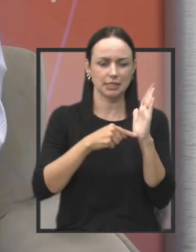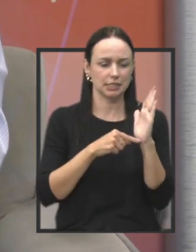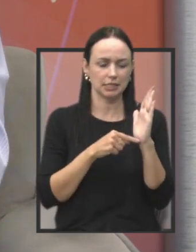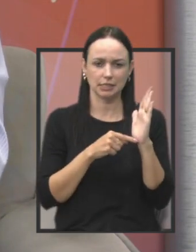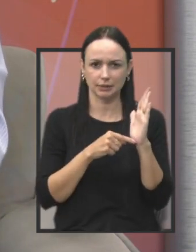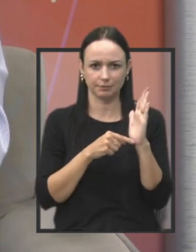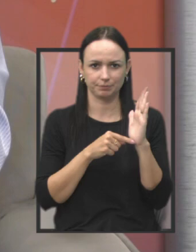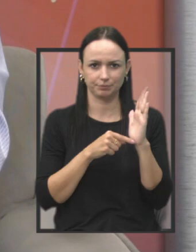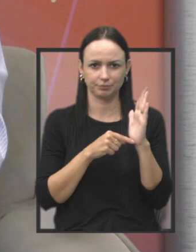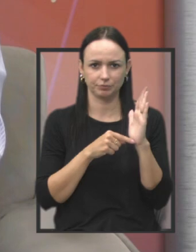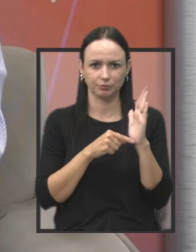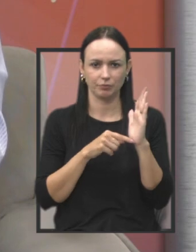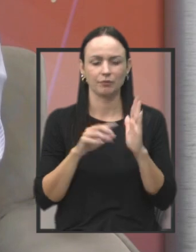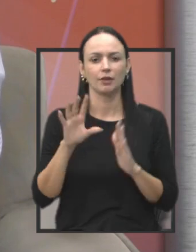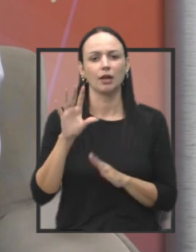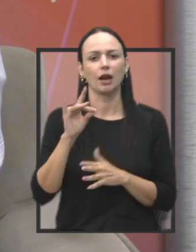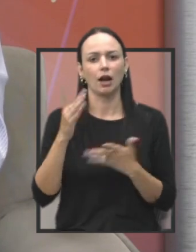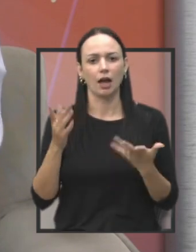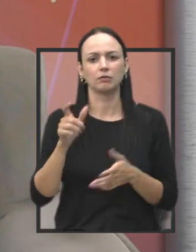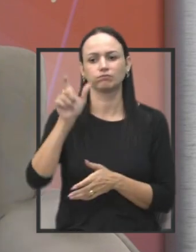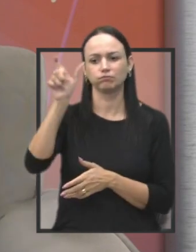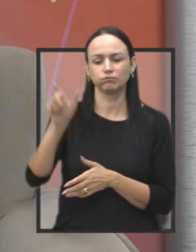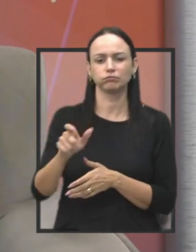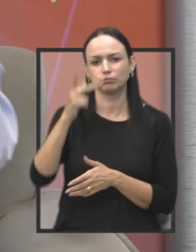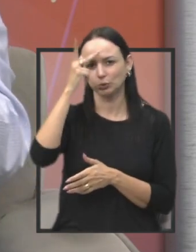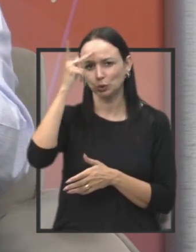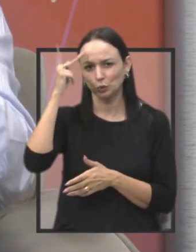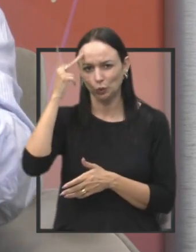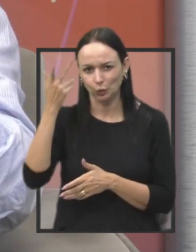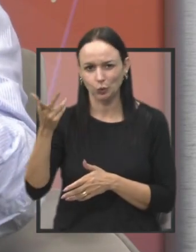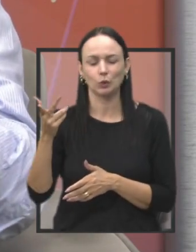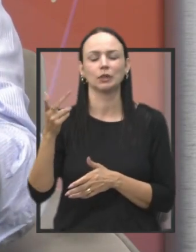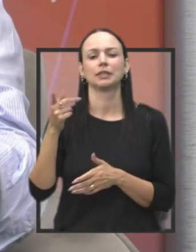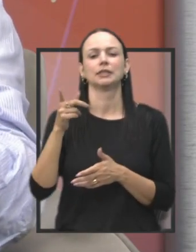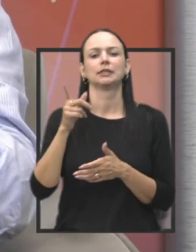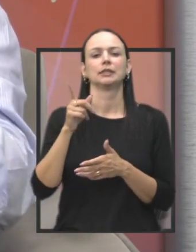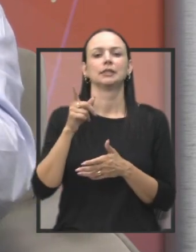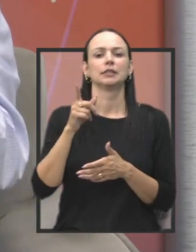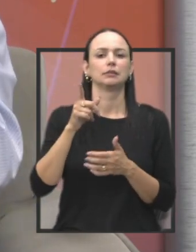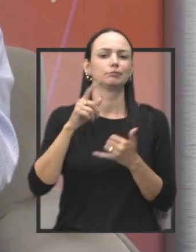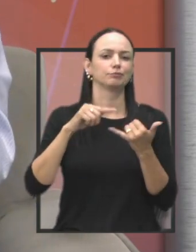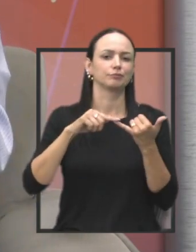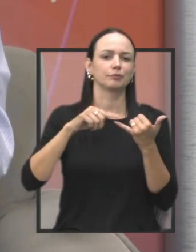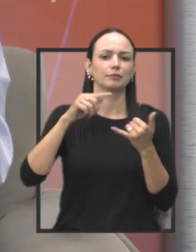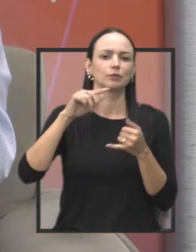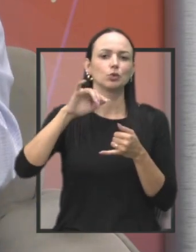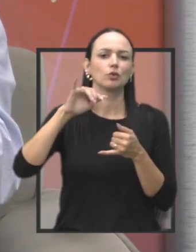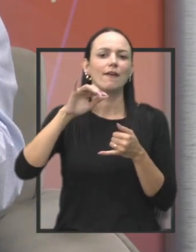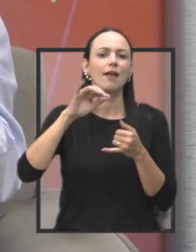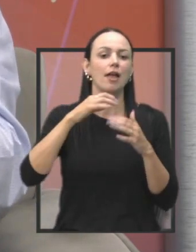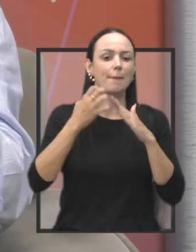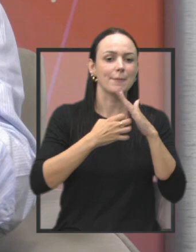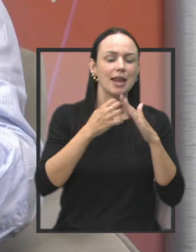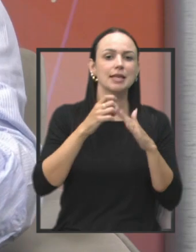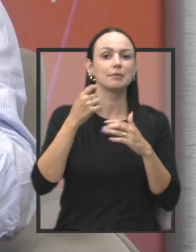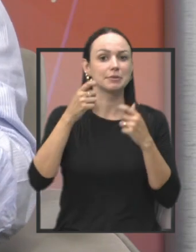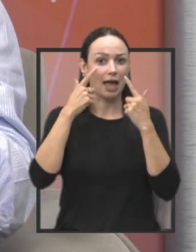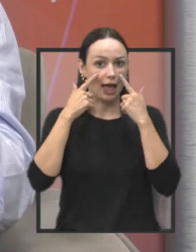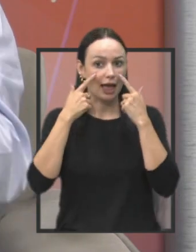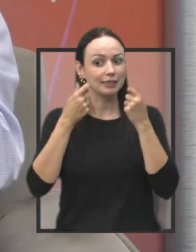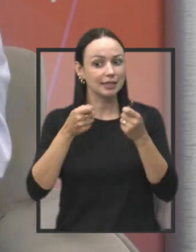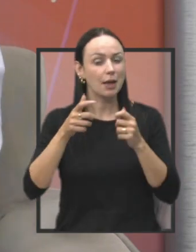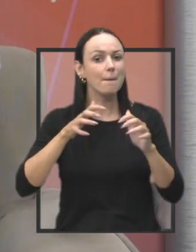claro que o contribuinte, seja ele física, seja ele jurídica, precisa prestar atenção nessa